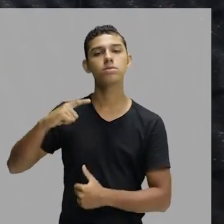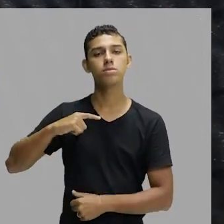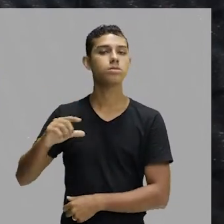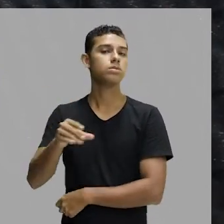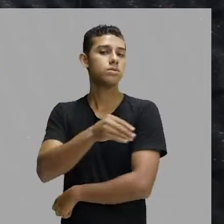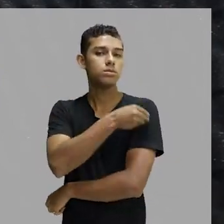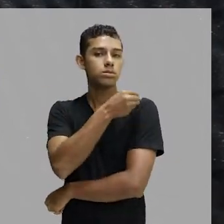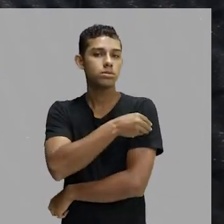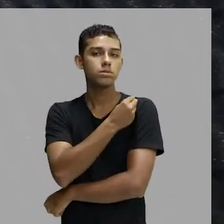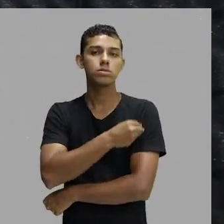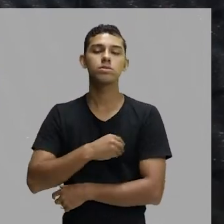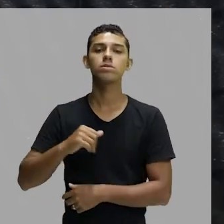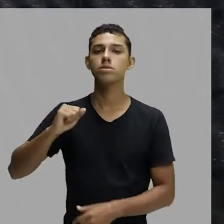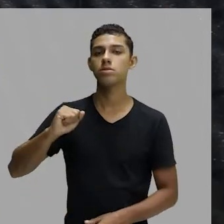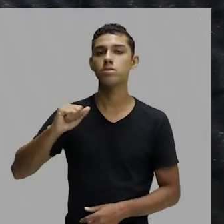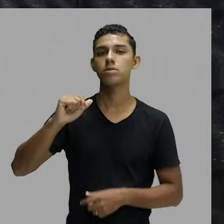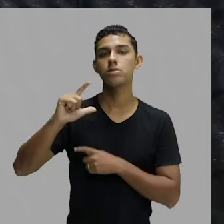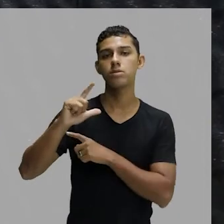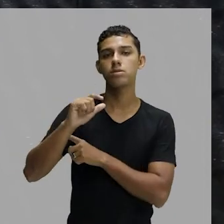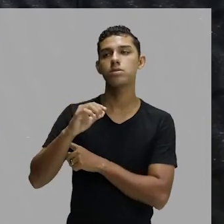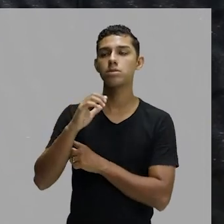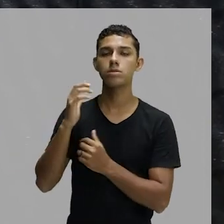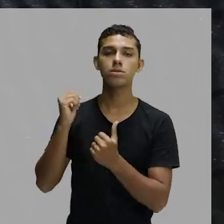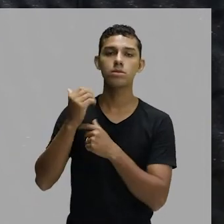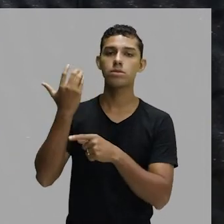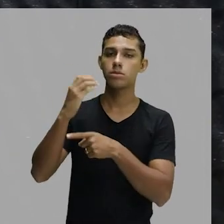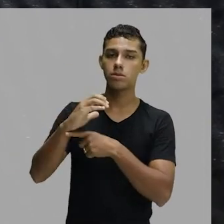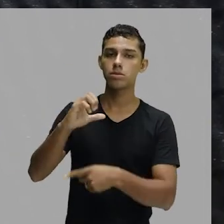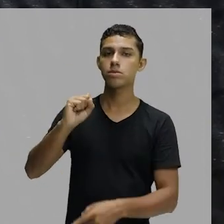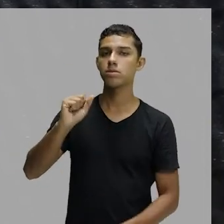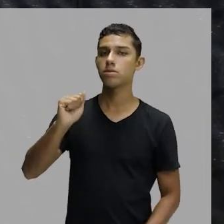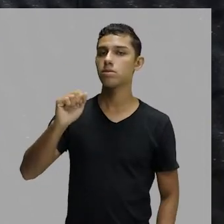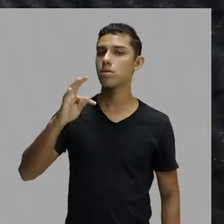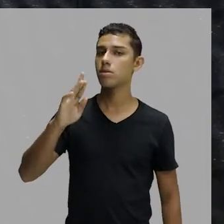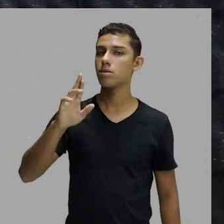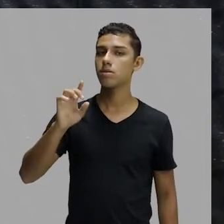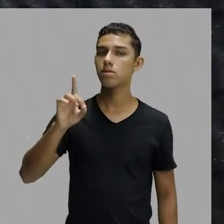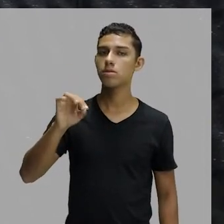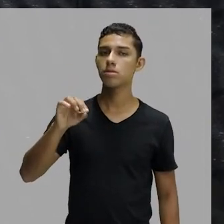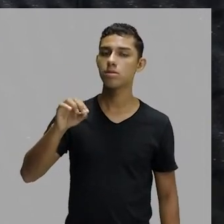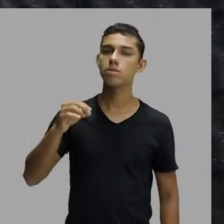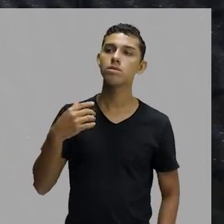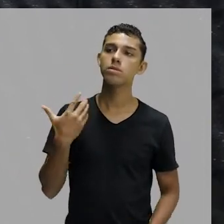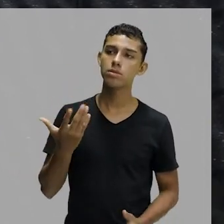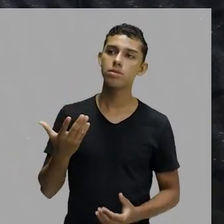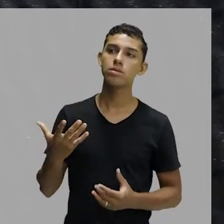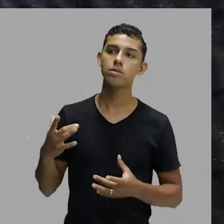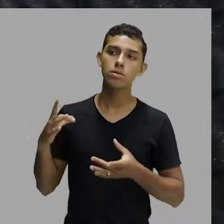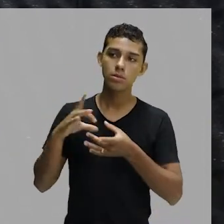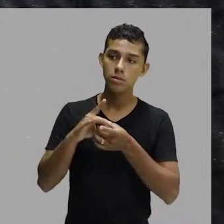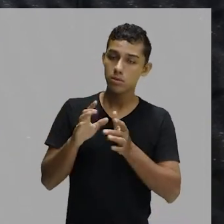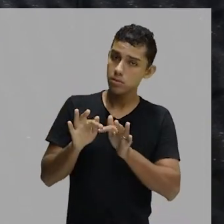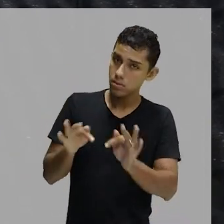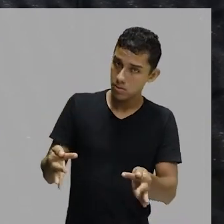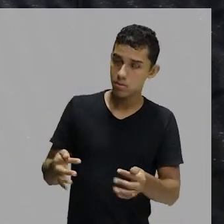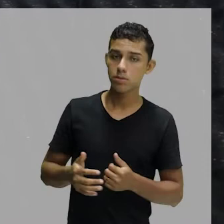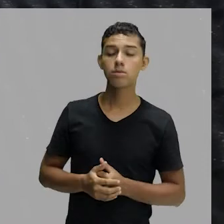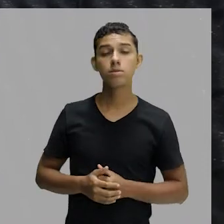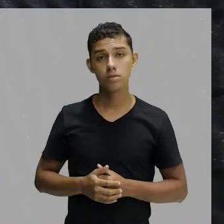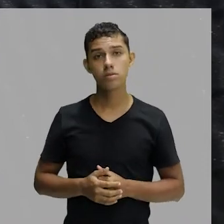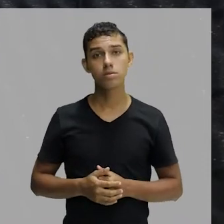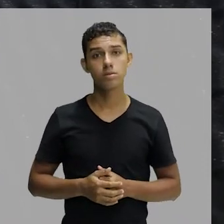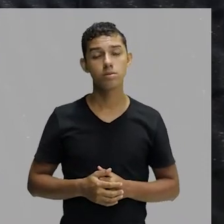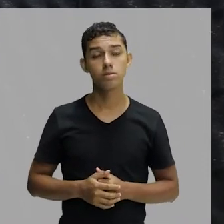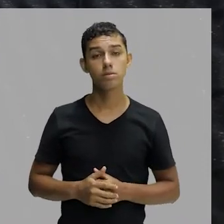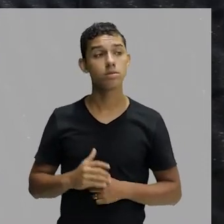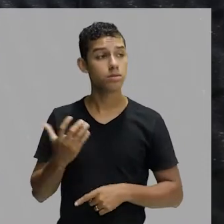ter a hidroxila ligado a um carbono saturado, um carbono que faz ligações simples. Então,